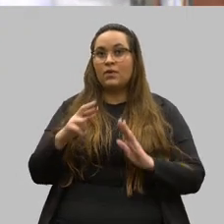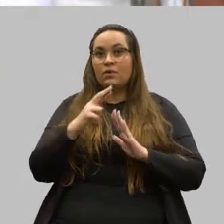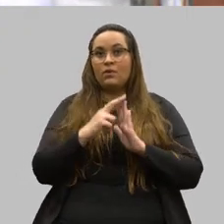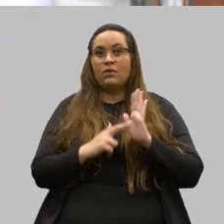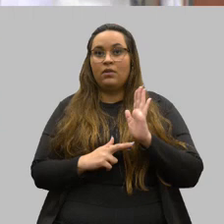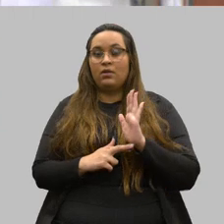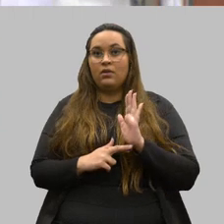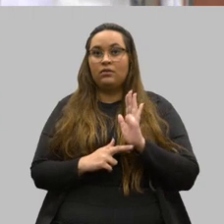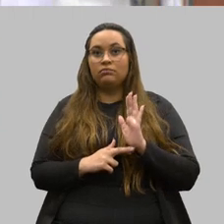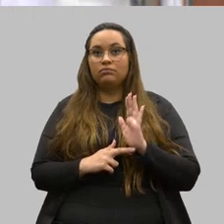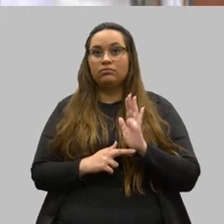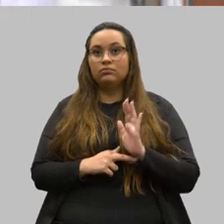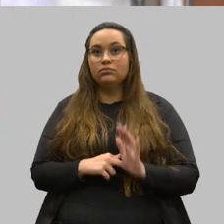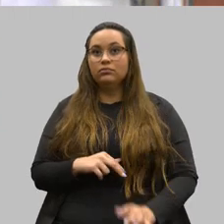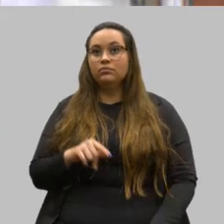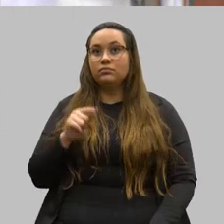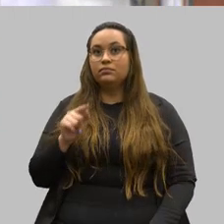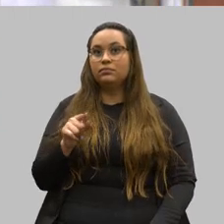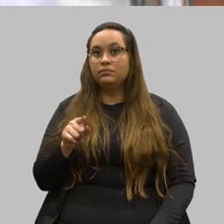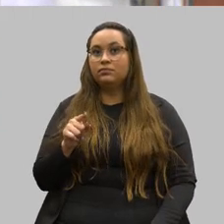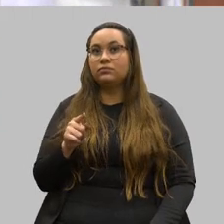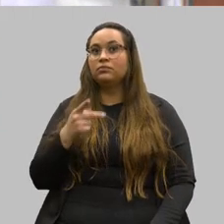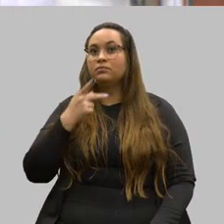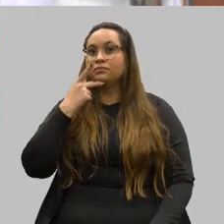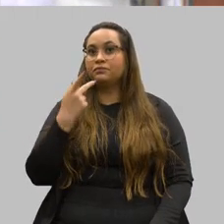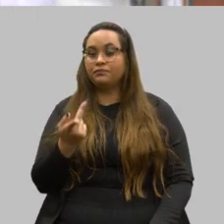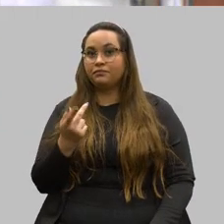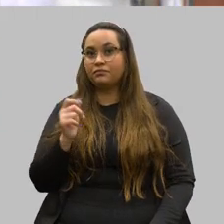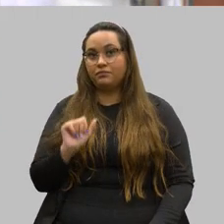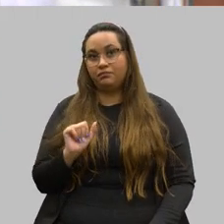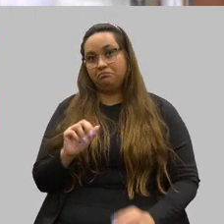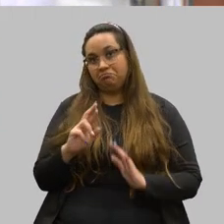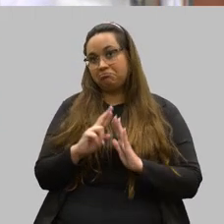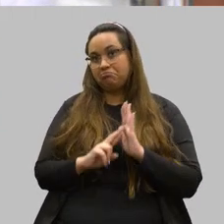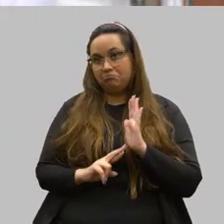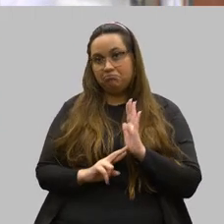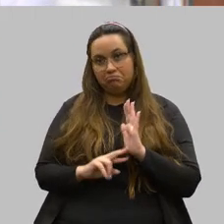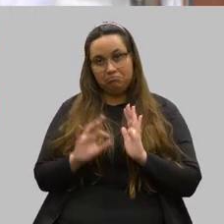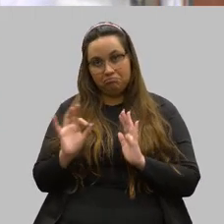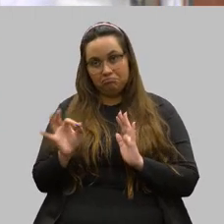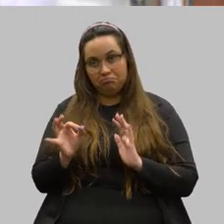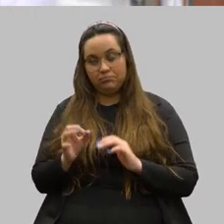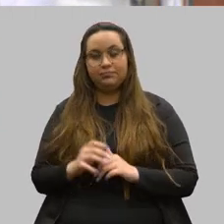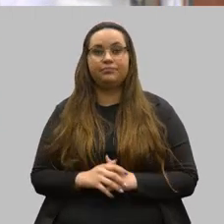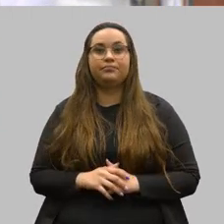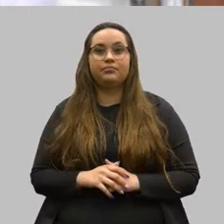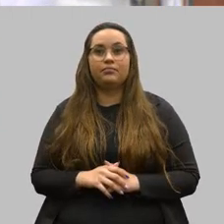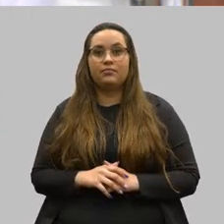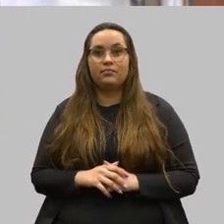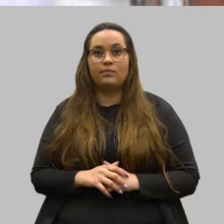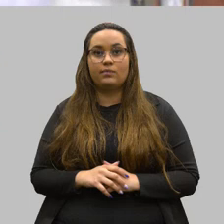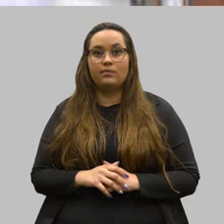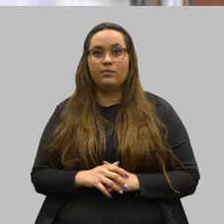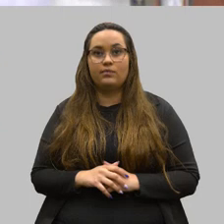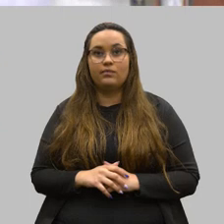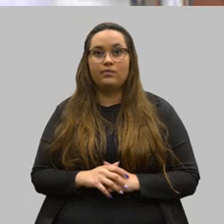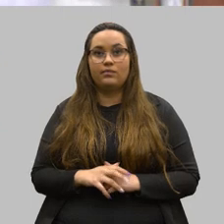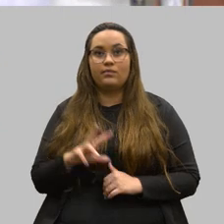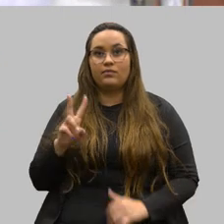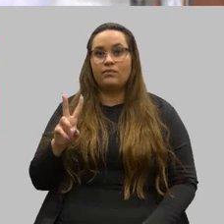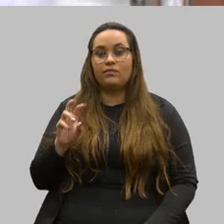equivalente como o senhor colocou aí que pode ser um um um relatório né Eh do bombeiro eh de